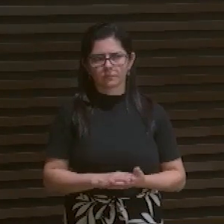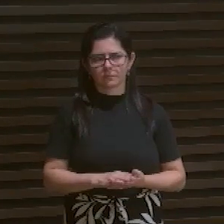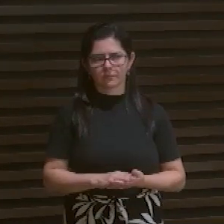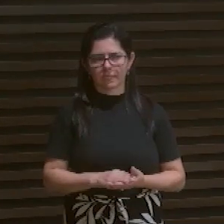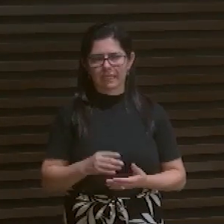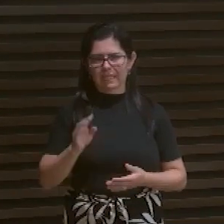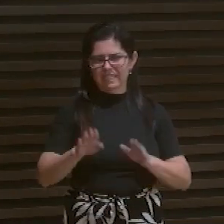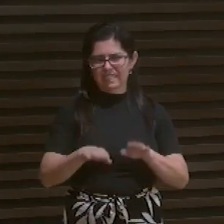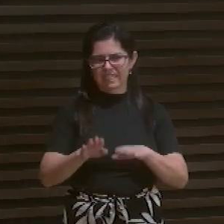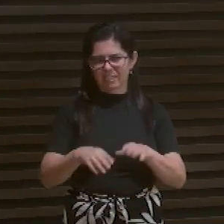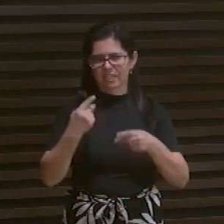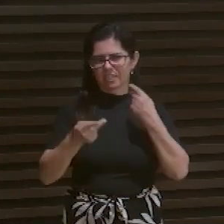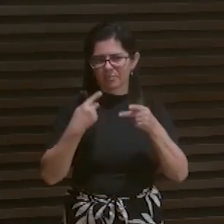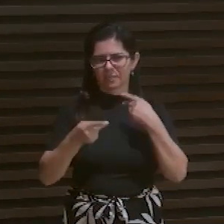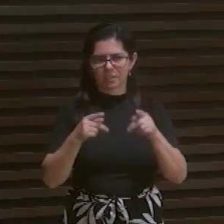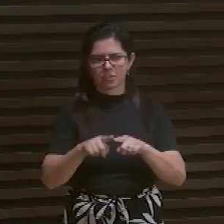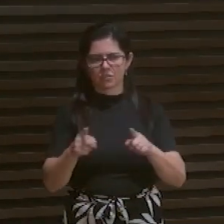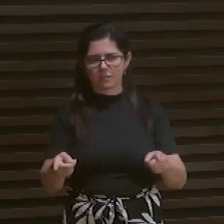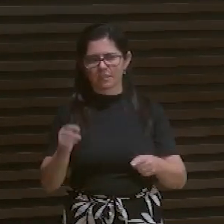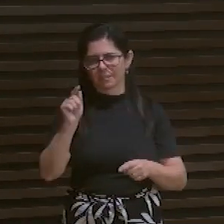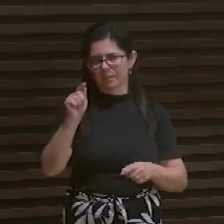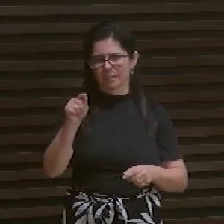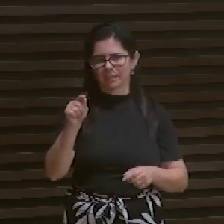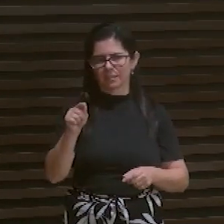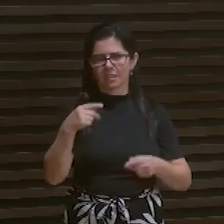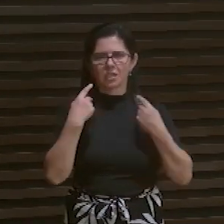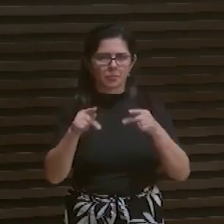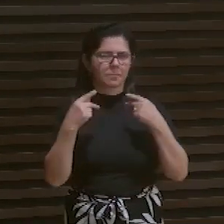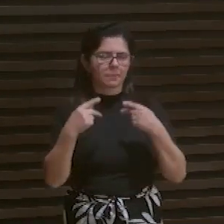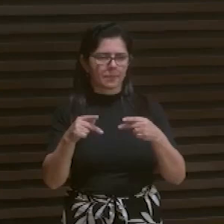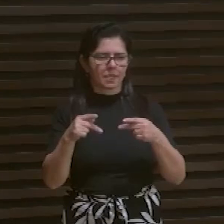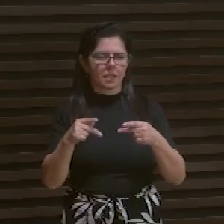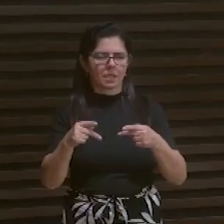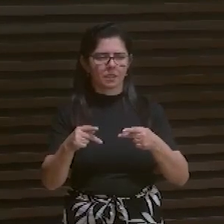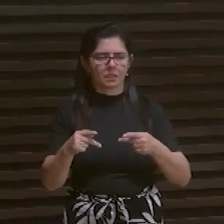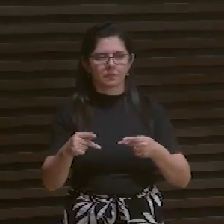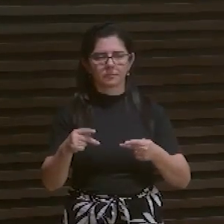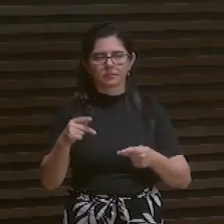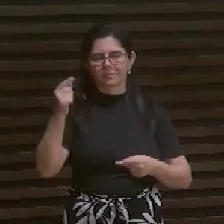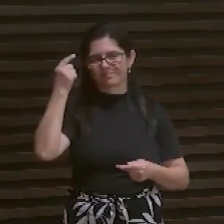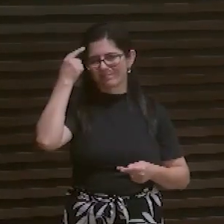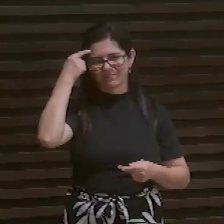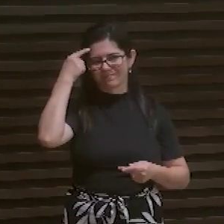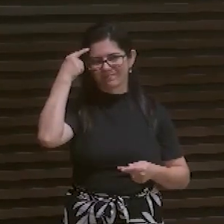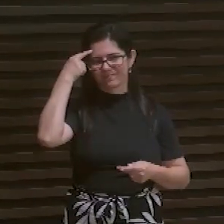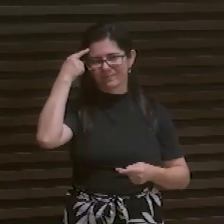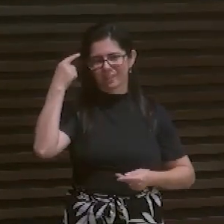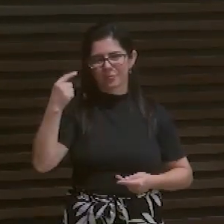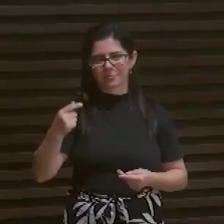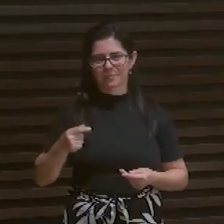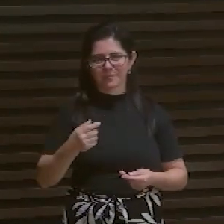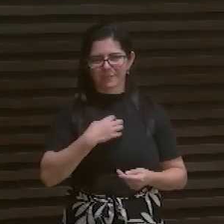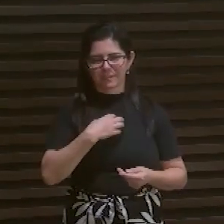cara quando ele prega, isso e aquilo, mas olha só como ele pensa, mas olha como ele se veste, não dá para ouvir ele não consigo mais ir